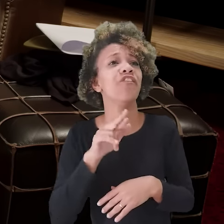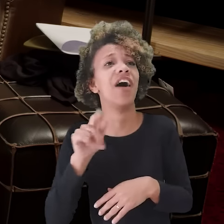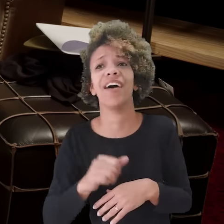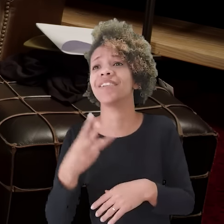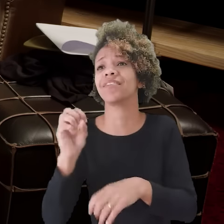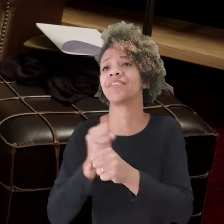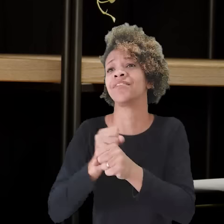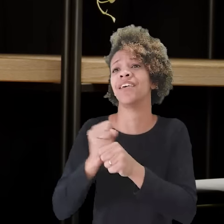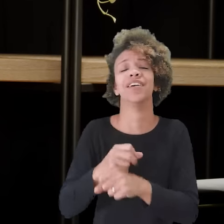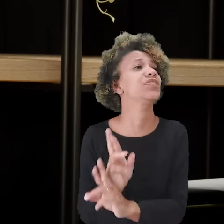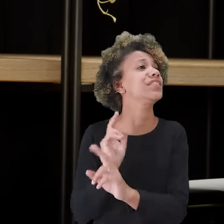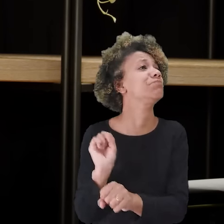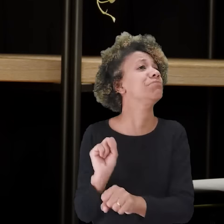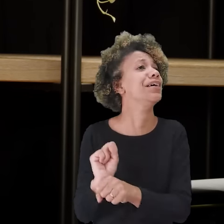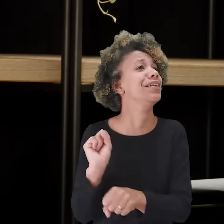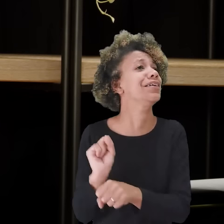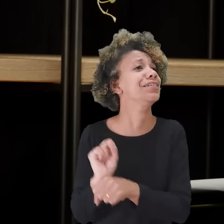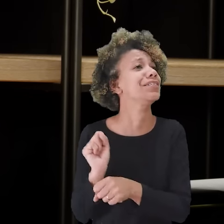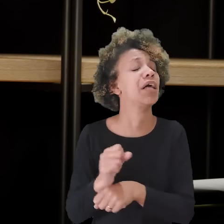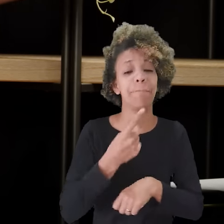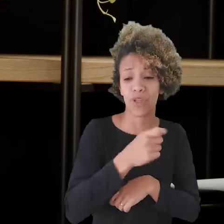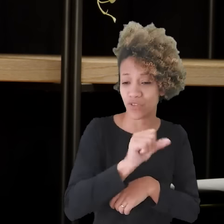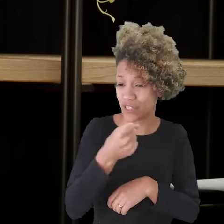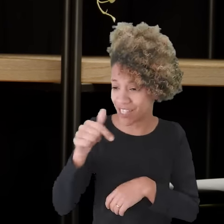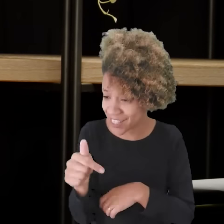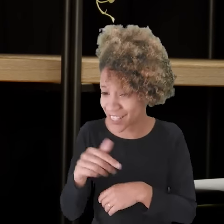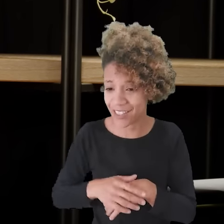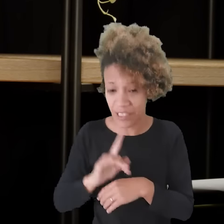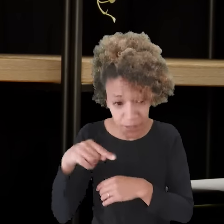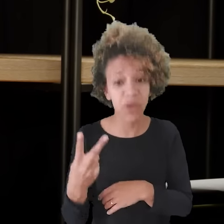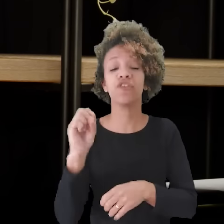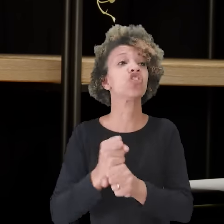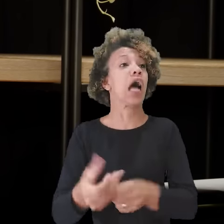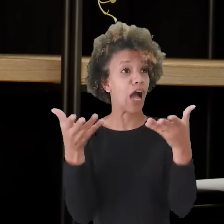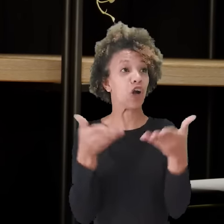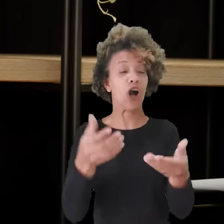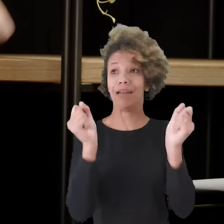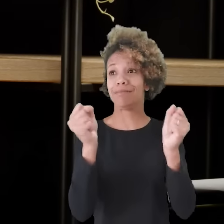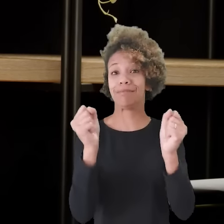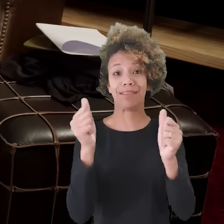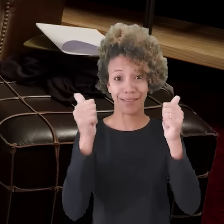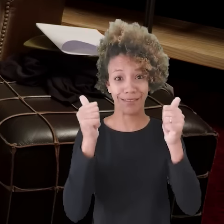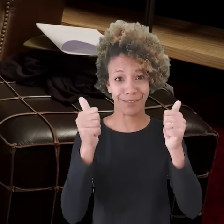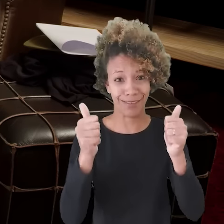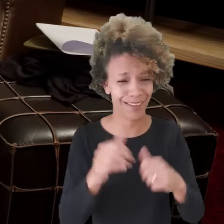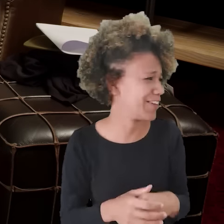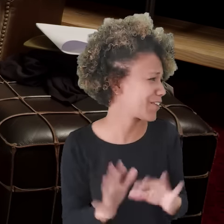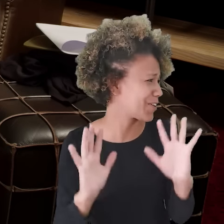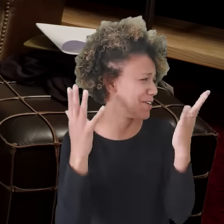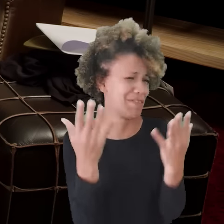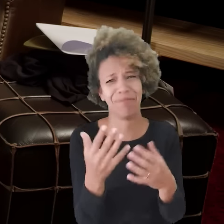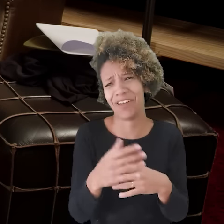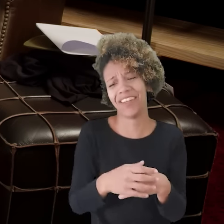de 30 anos os cara esperando os cara fizeram assim 87 os cara 20 anos agora sim os cara comemora